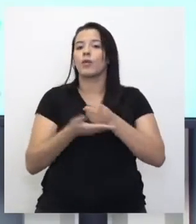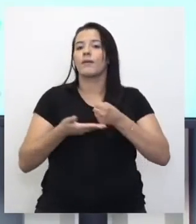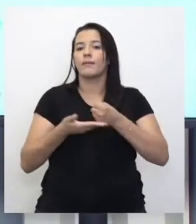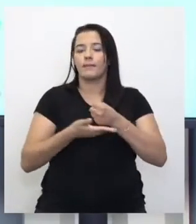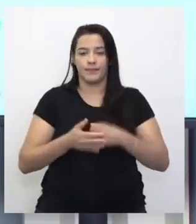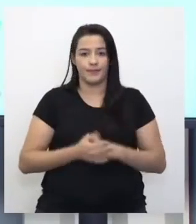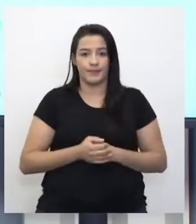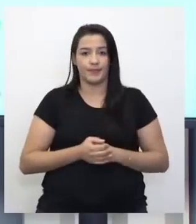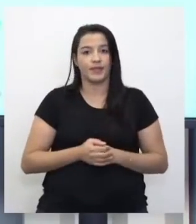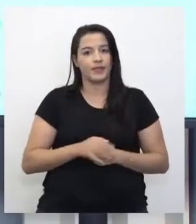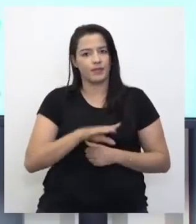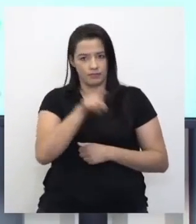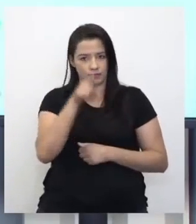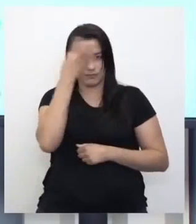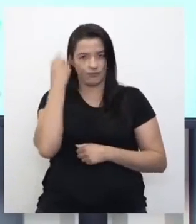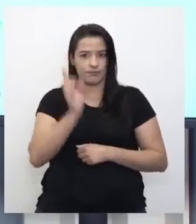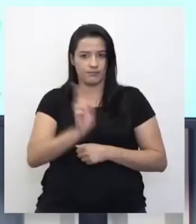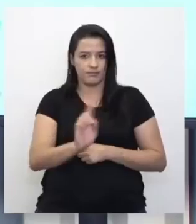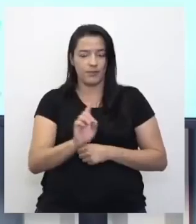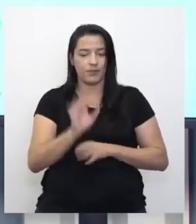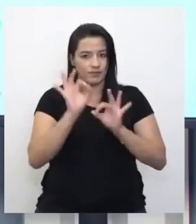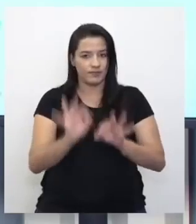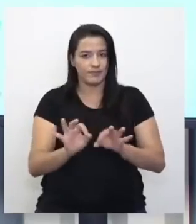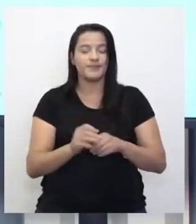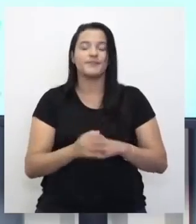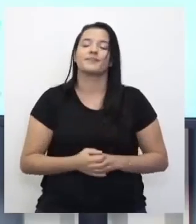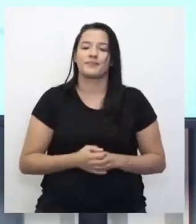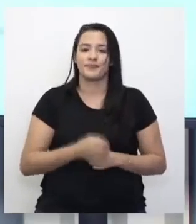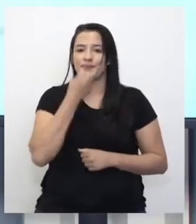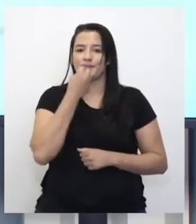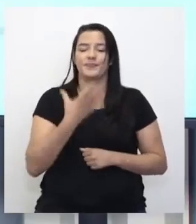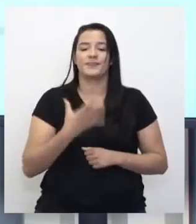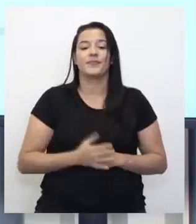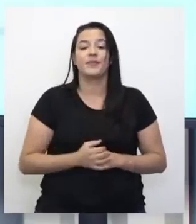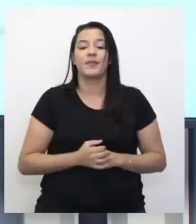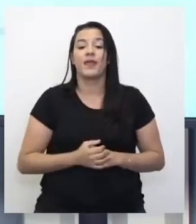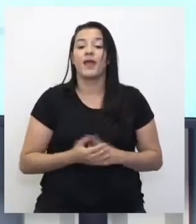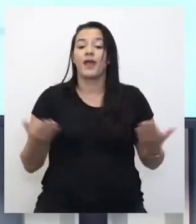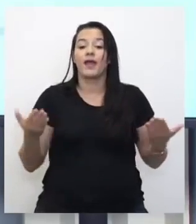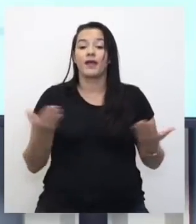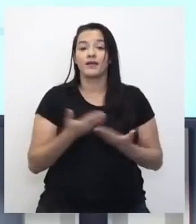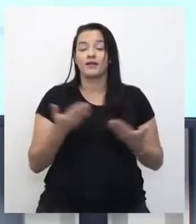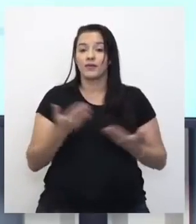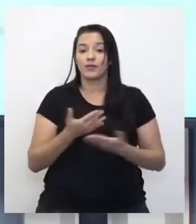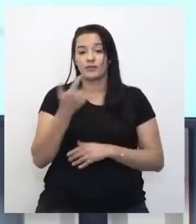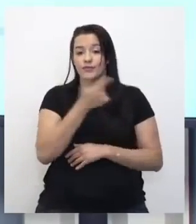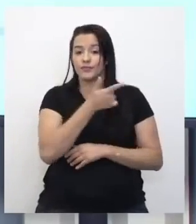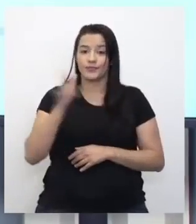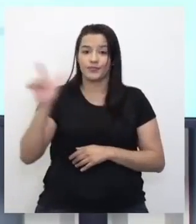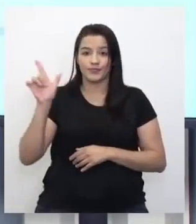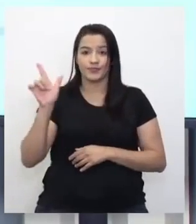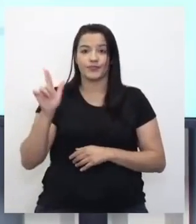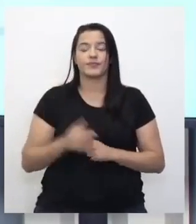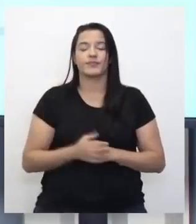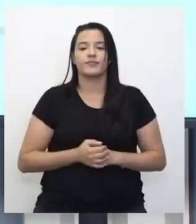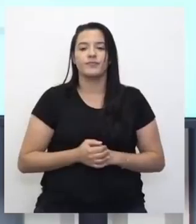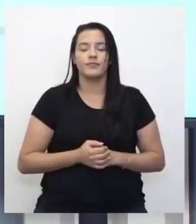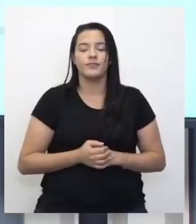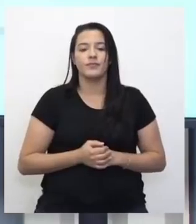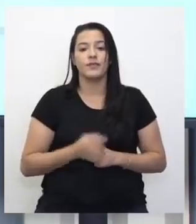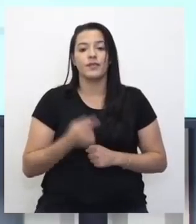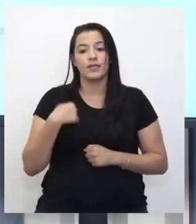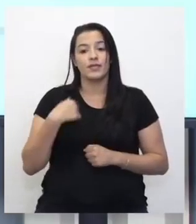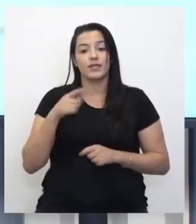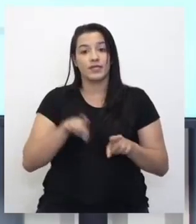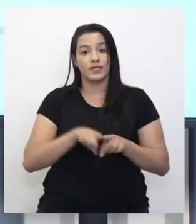bases. Não se esqueça disso, certo? Muito bem. Então, vamos agora ver um outro pedacinho